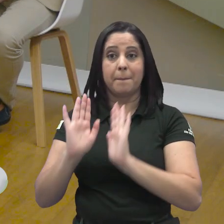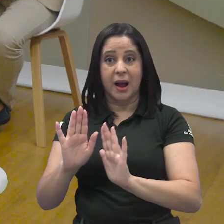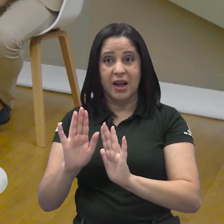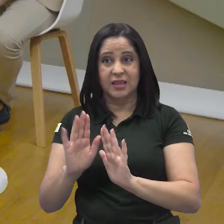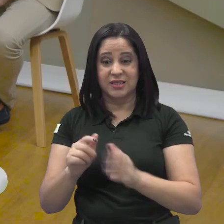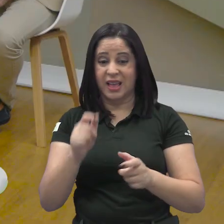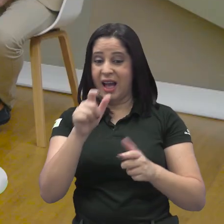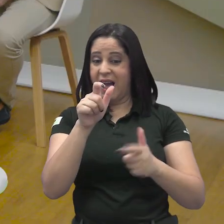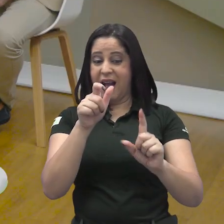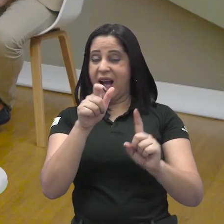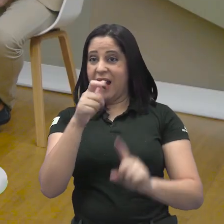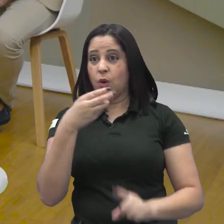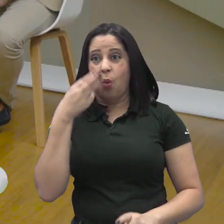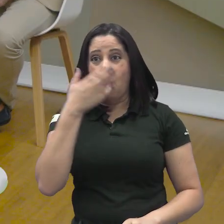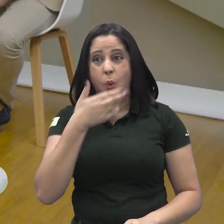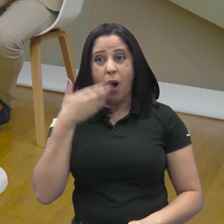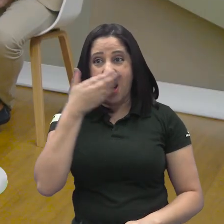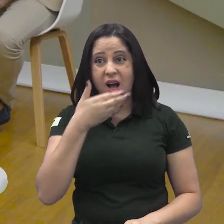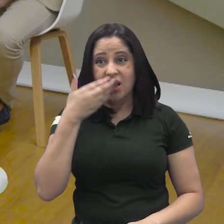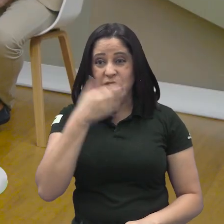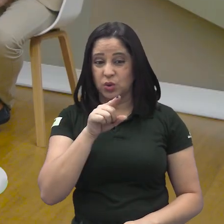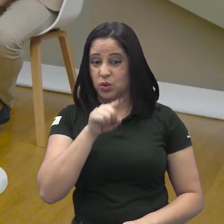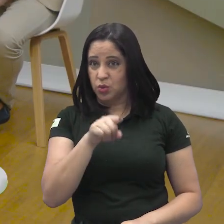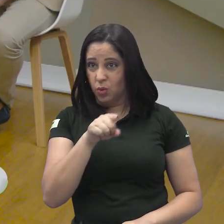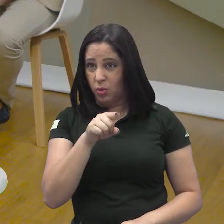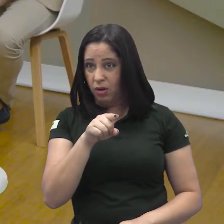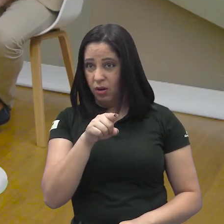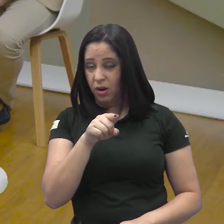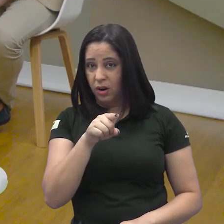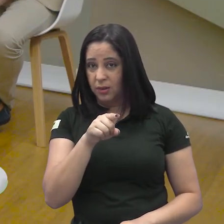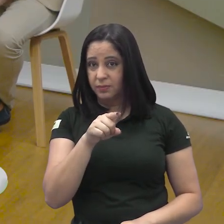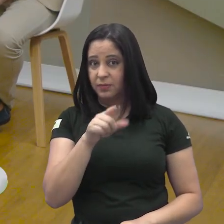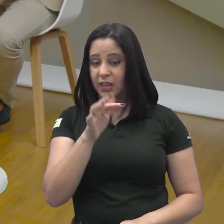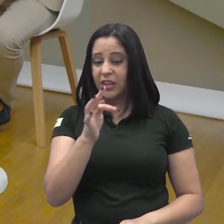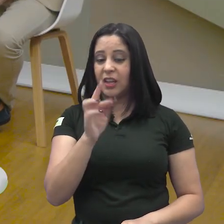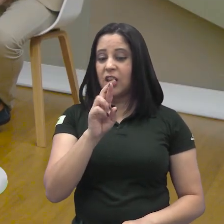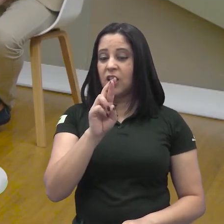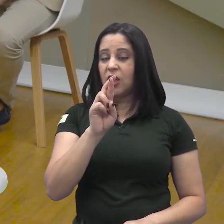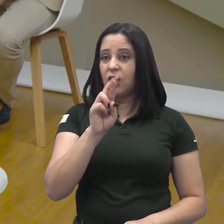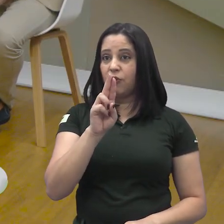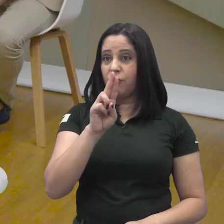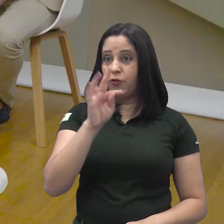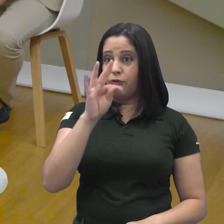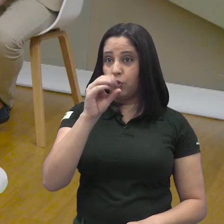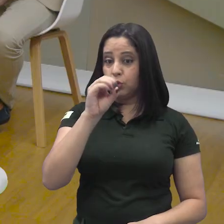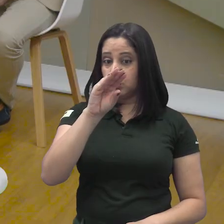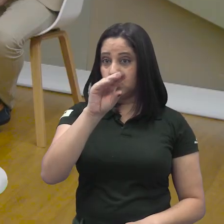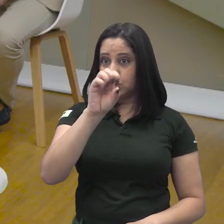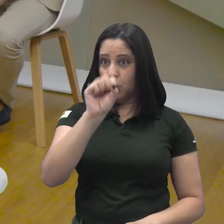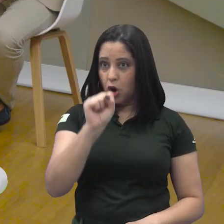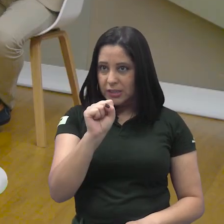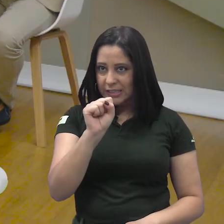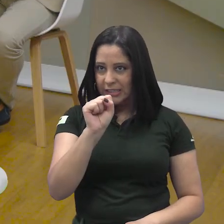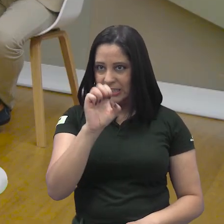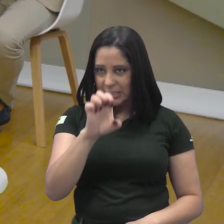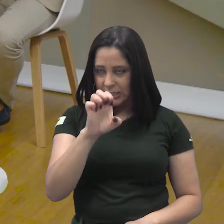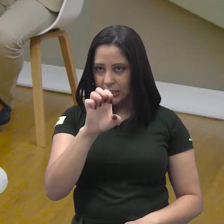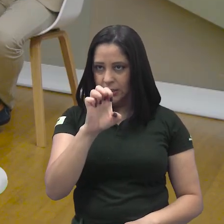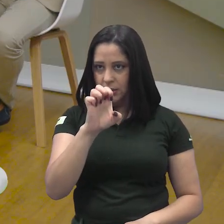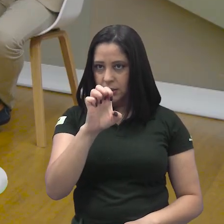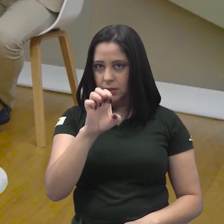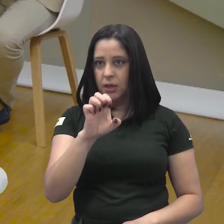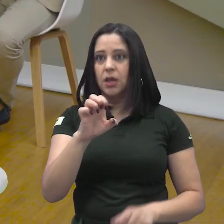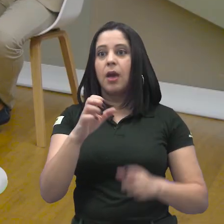o consumo exacerbado, exagerado de açúcar e frutose, de forma que são rapidamente absorvidos,